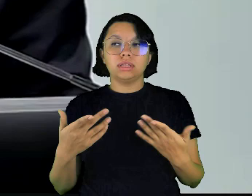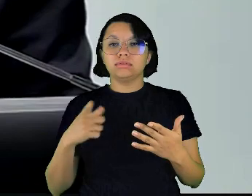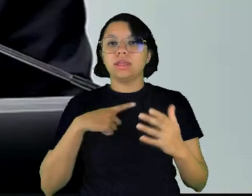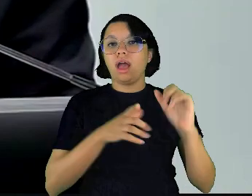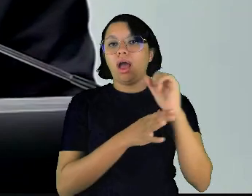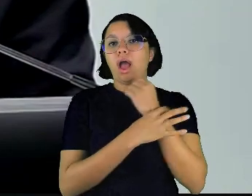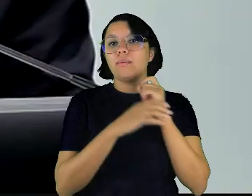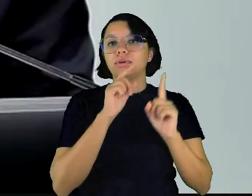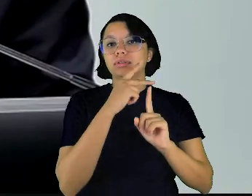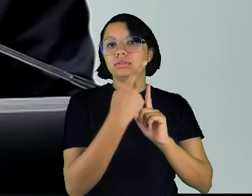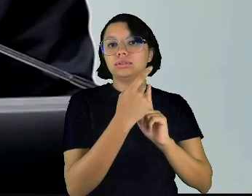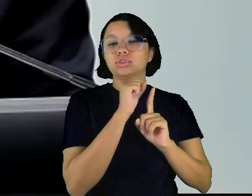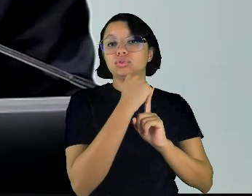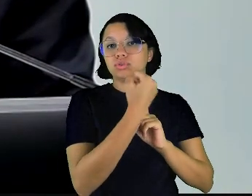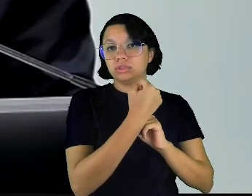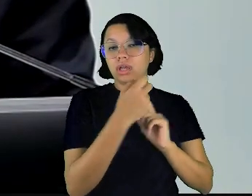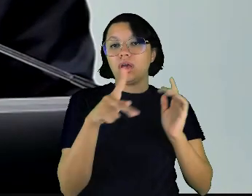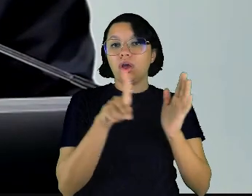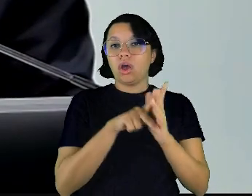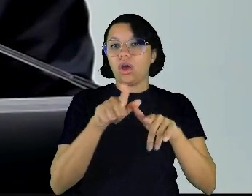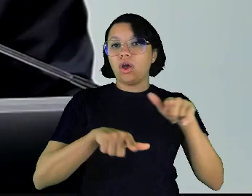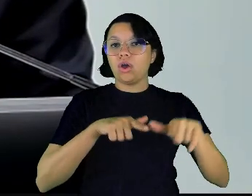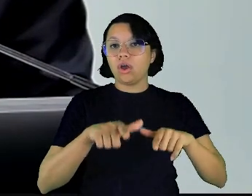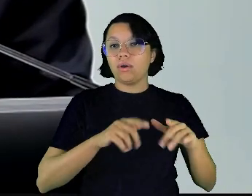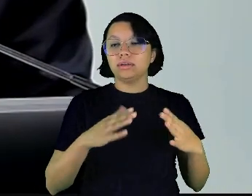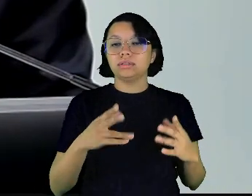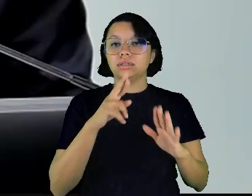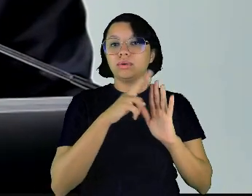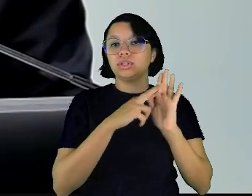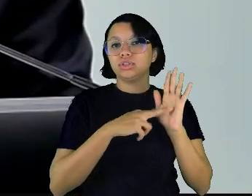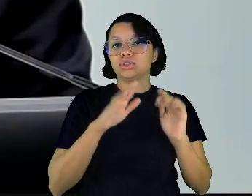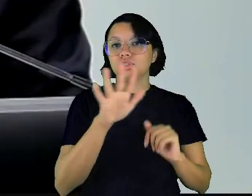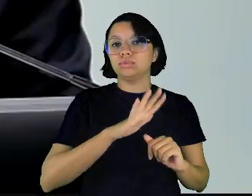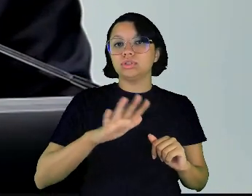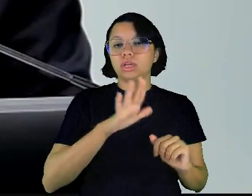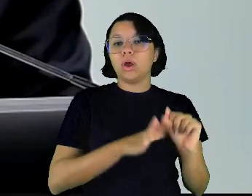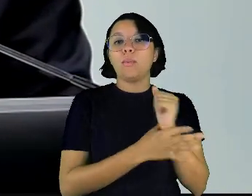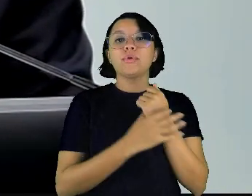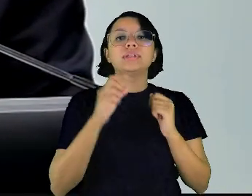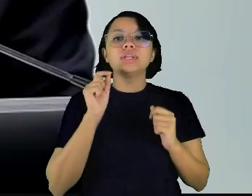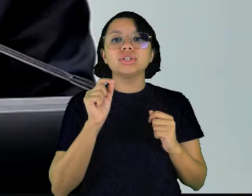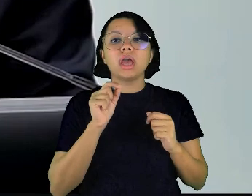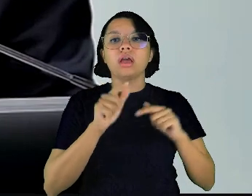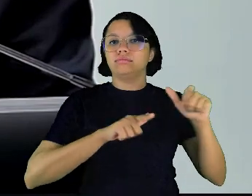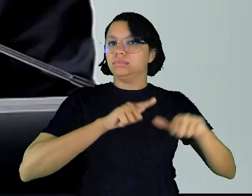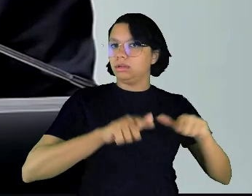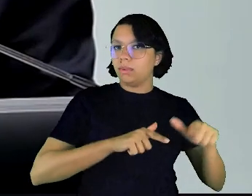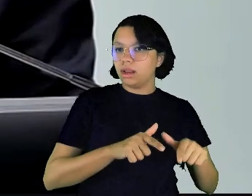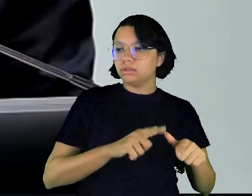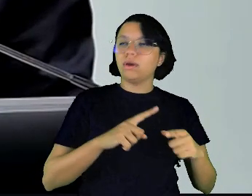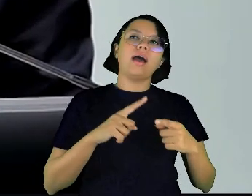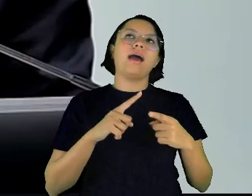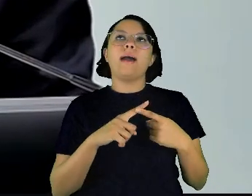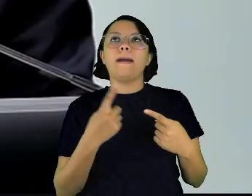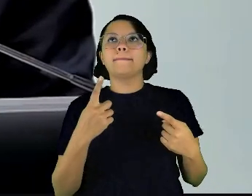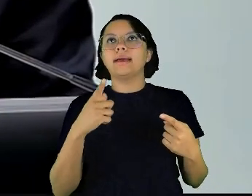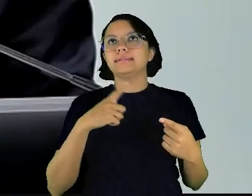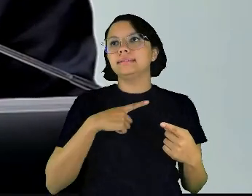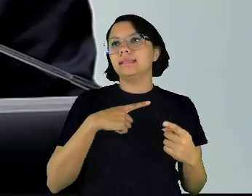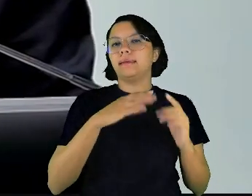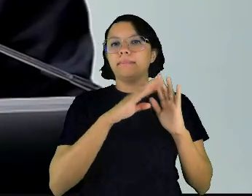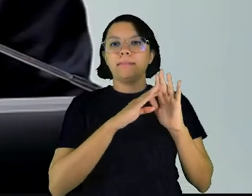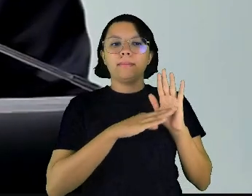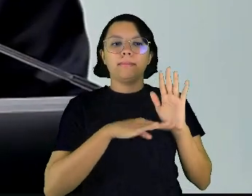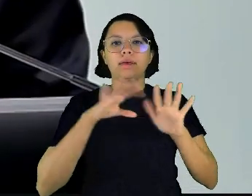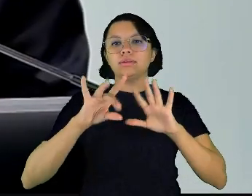social do trabalhador, né? Então, o regime geral de previdência social ele protege quem? O trabalhador. Ah, mas tem a hipótese dos facultativos,